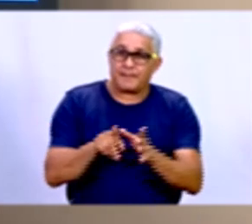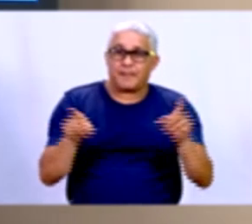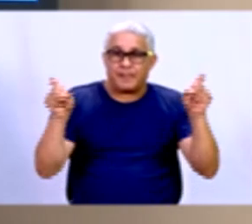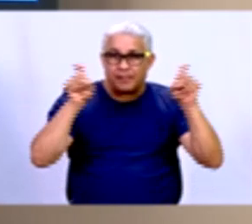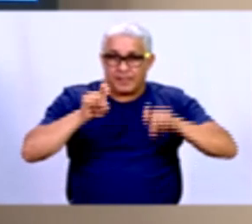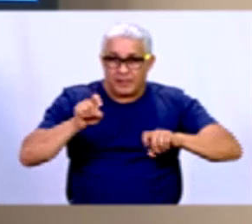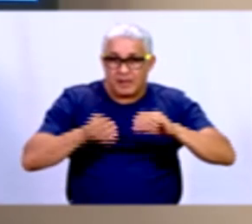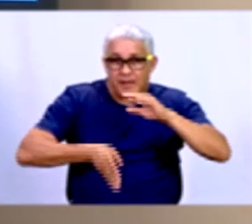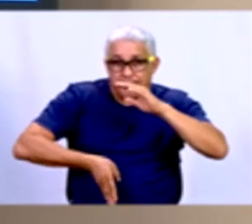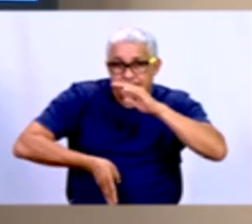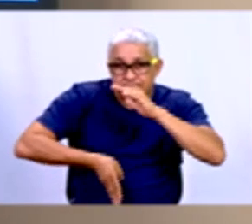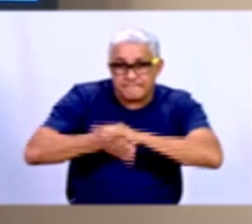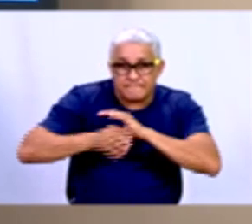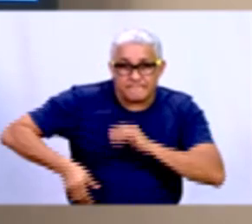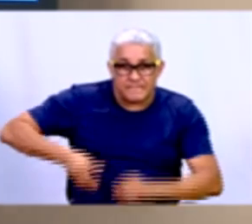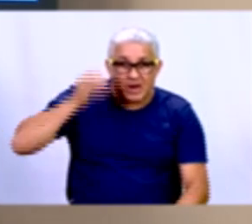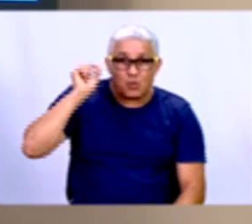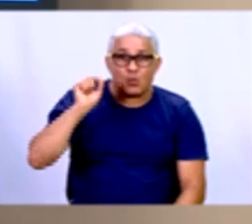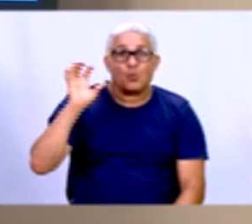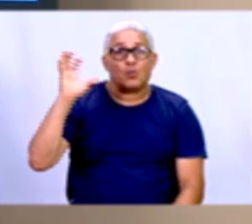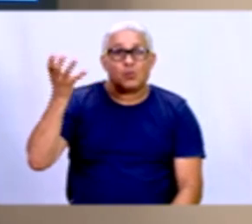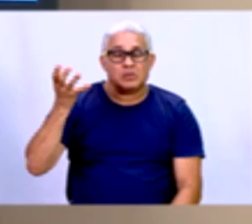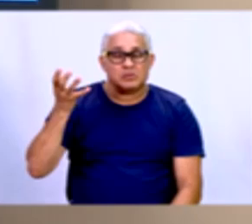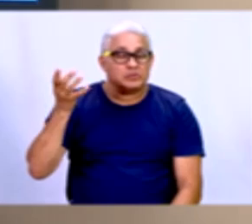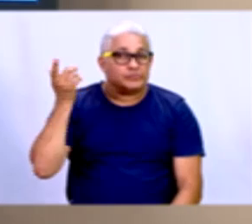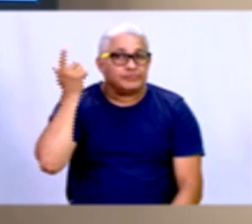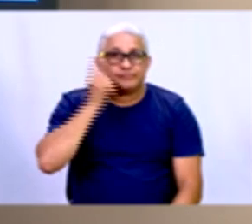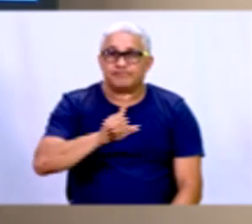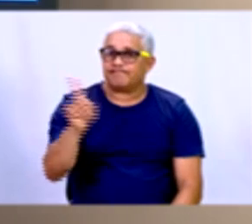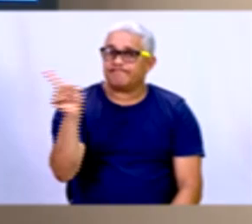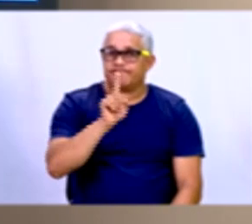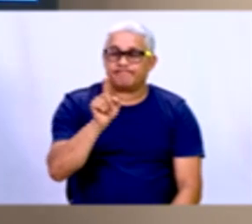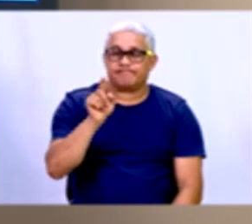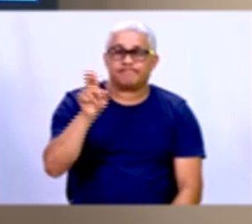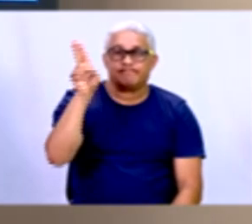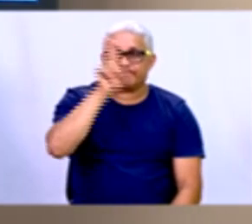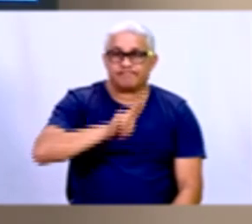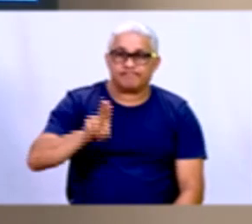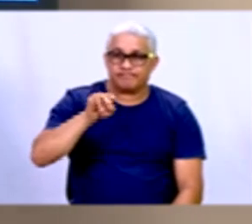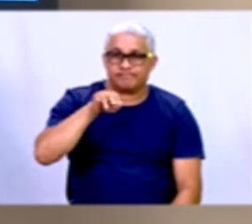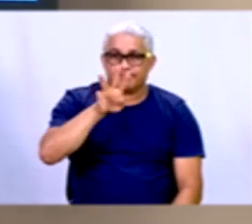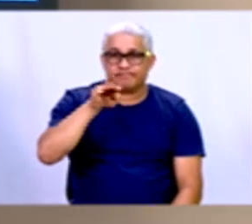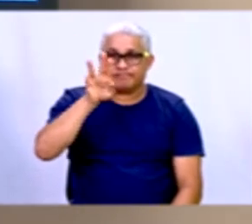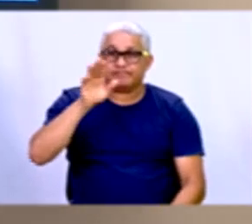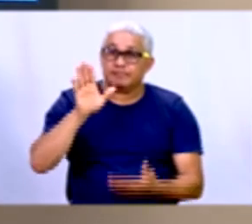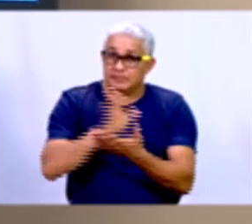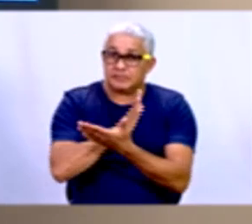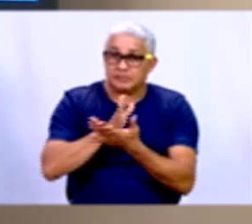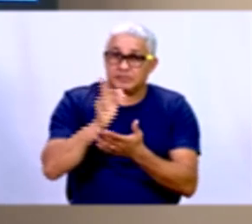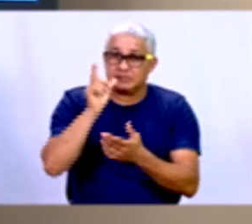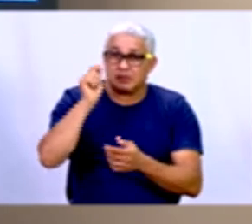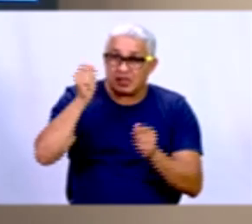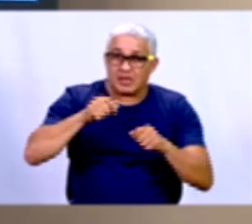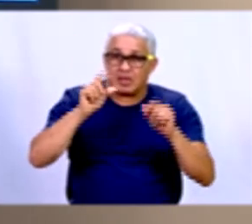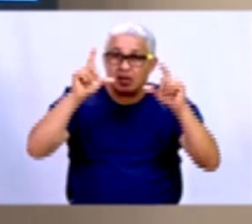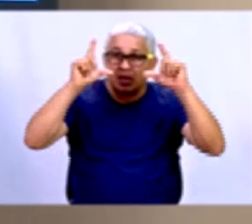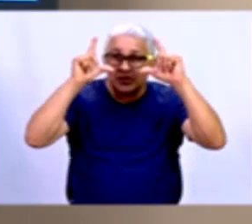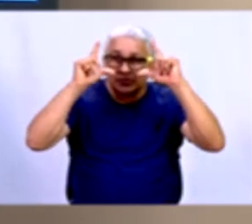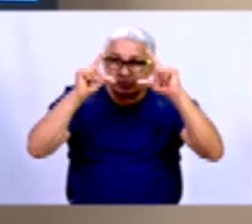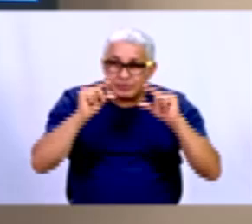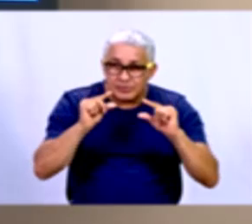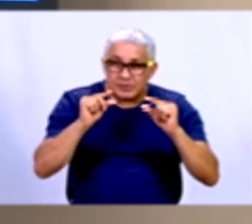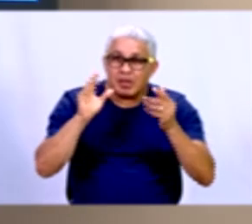com o smartphone, o que acontece é que a gente não consegue utilizar o site. Alguns você ainda consegue diminuir a telinha, outros